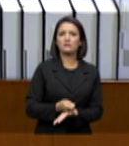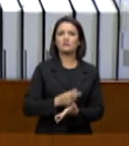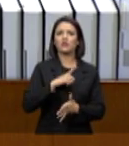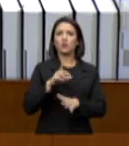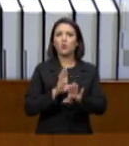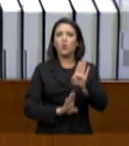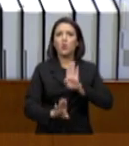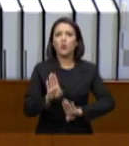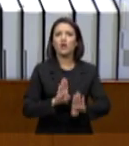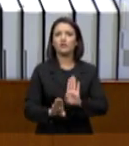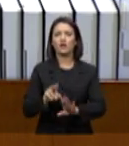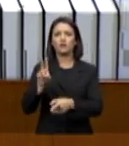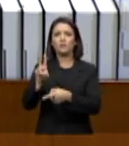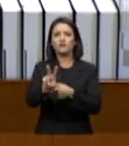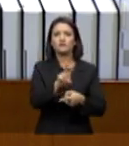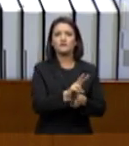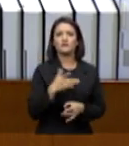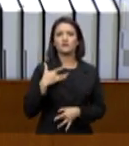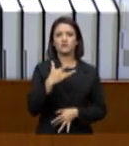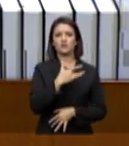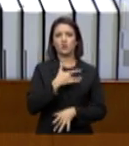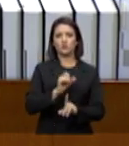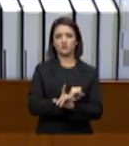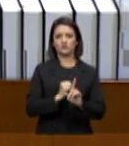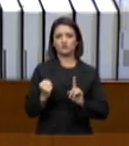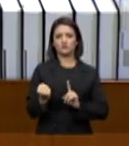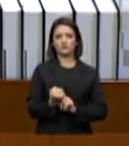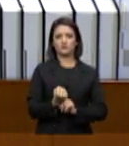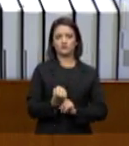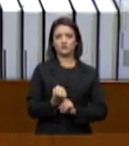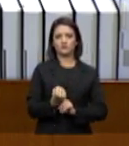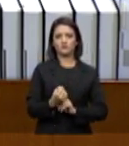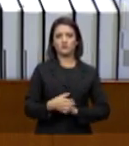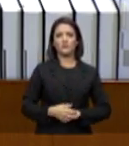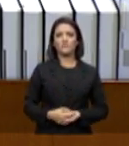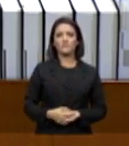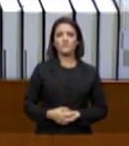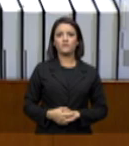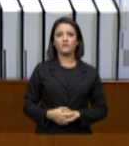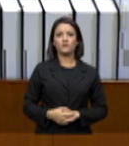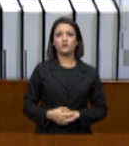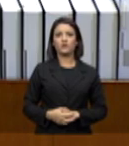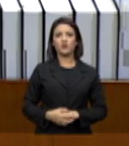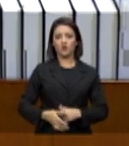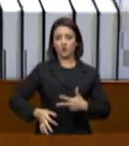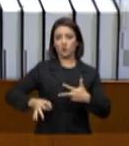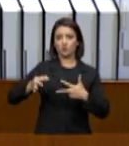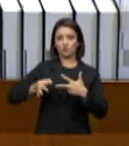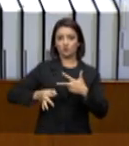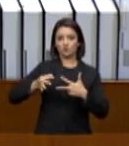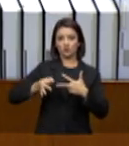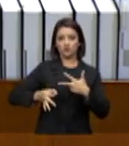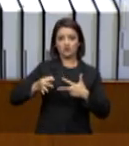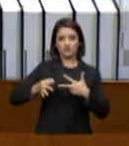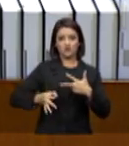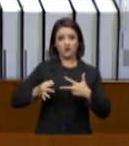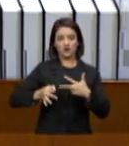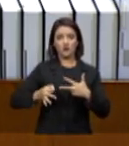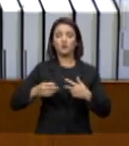cautela e preservação da saúde da sociedade e os jogos judiciais por seu turno